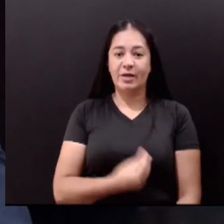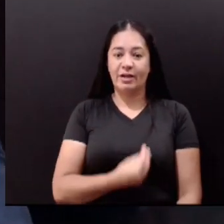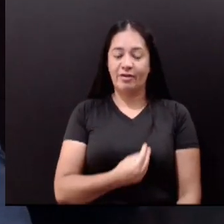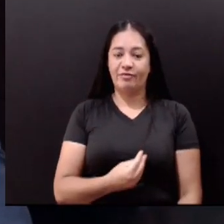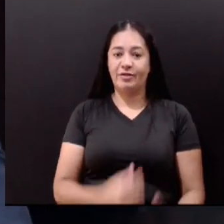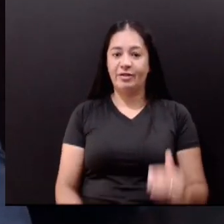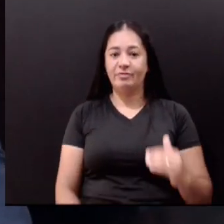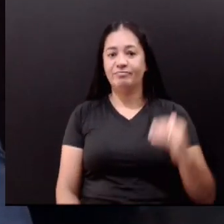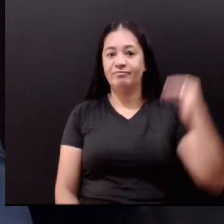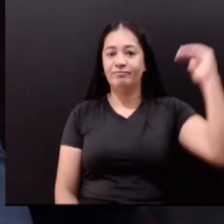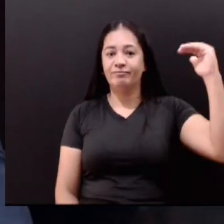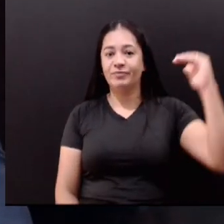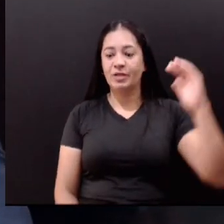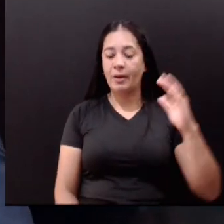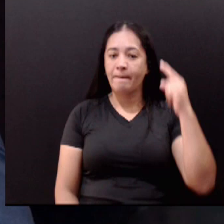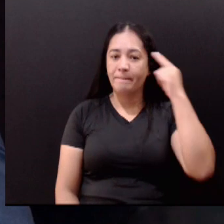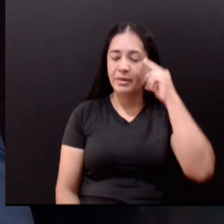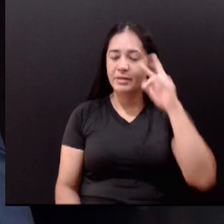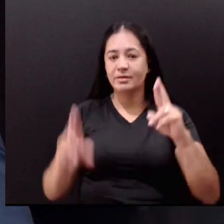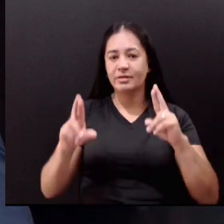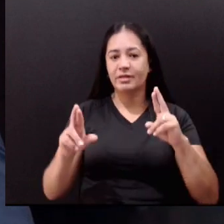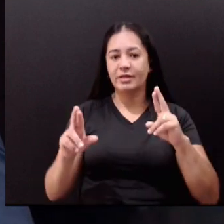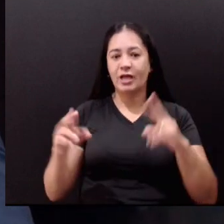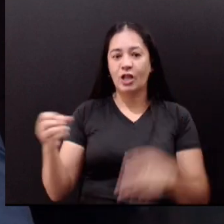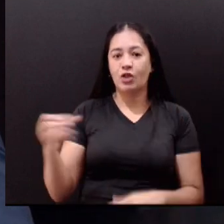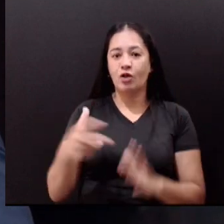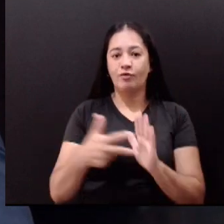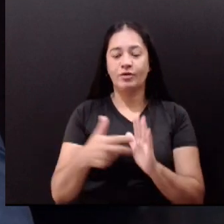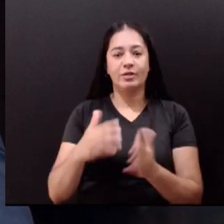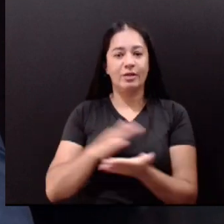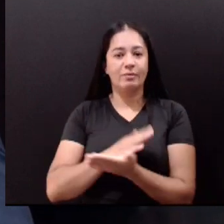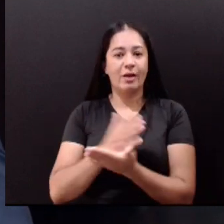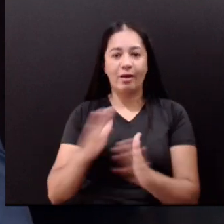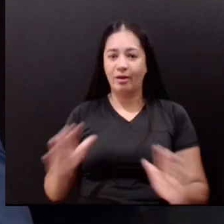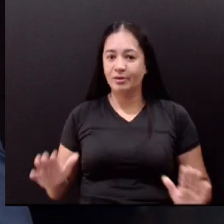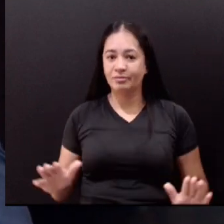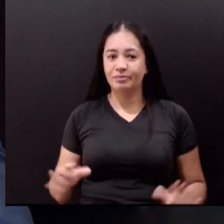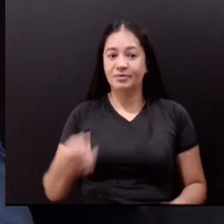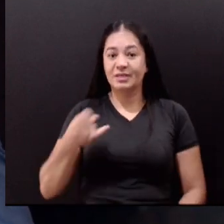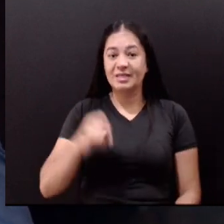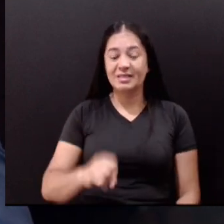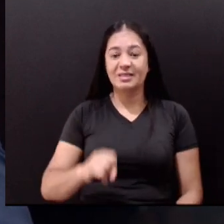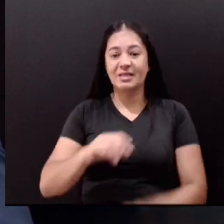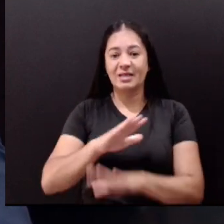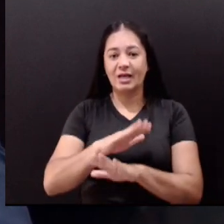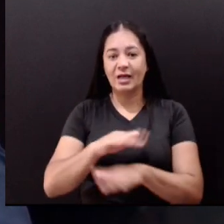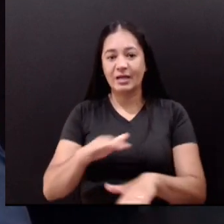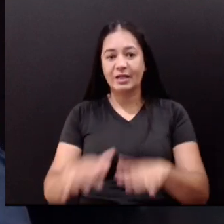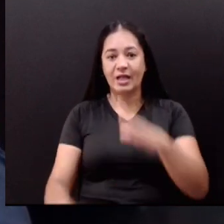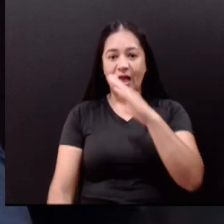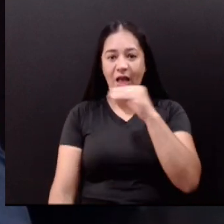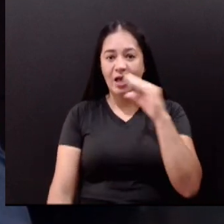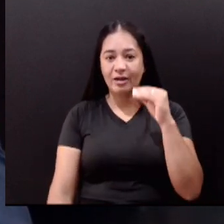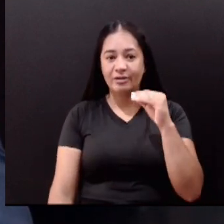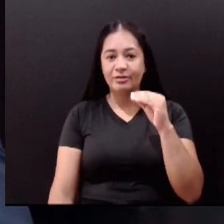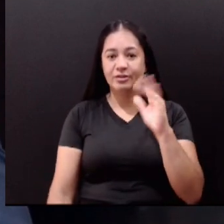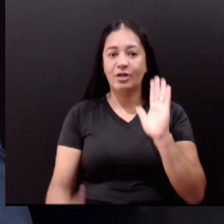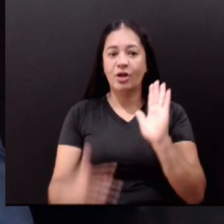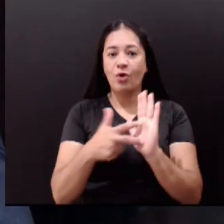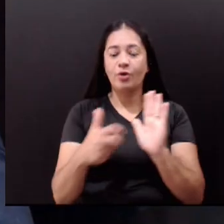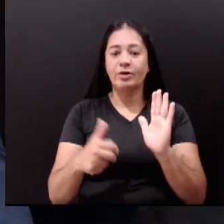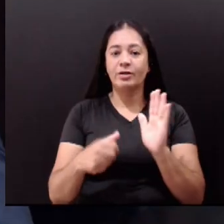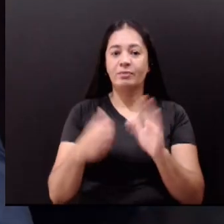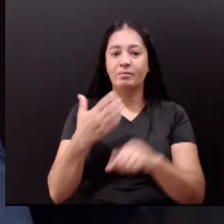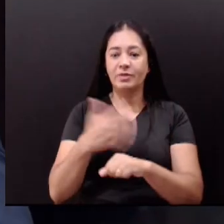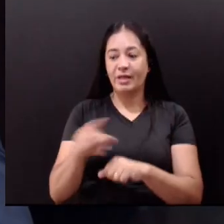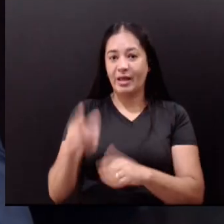pratique novos ilícitos. E se essa criança ou adolescente, ela praticar um crime, ela vai será processada,